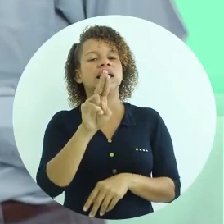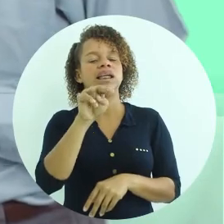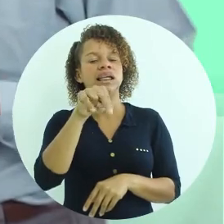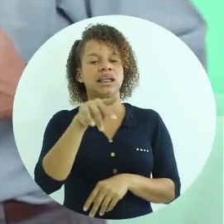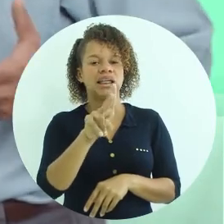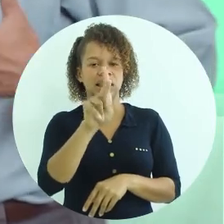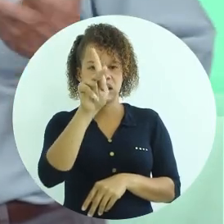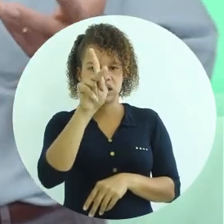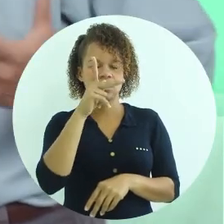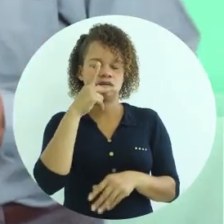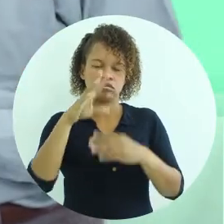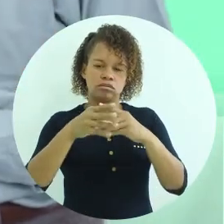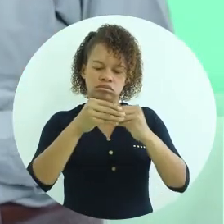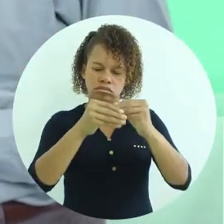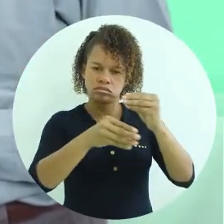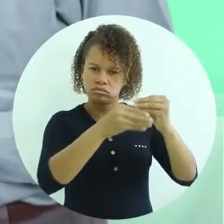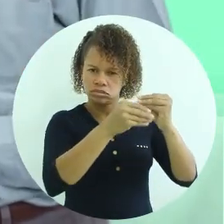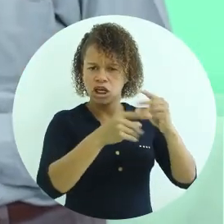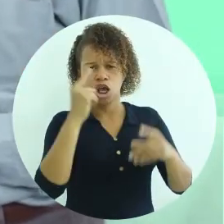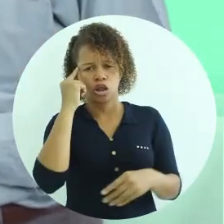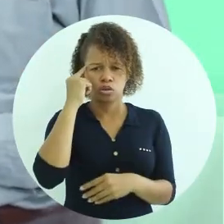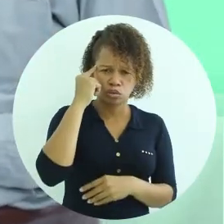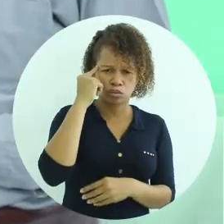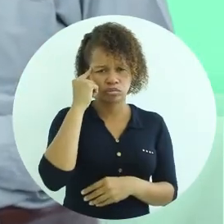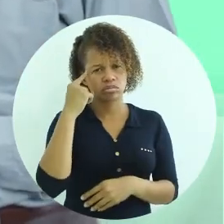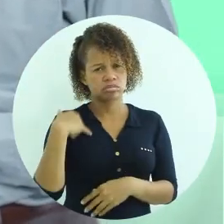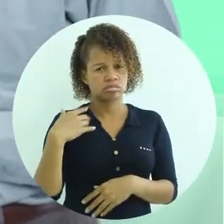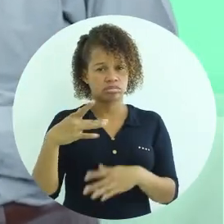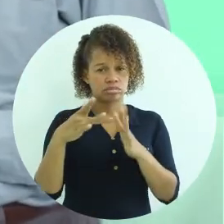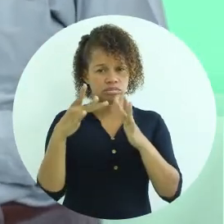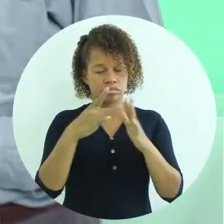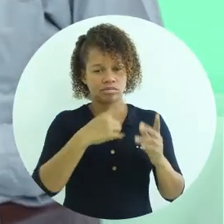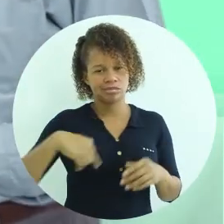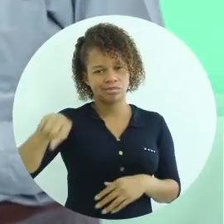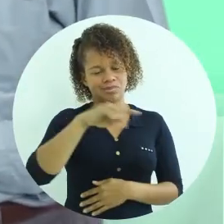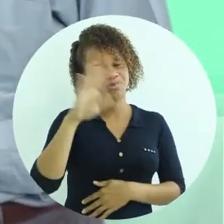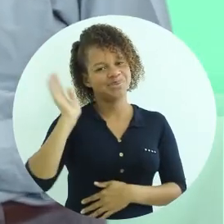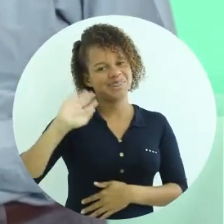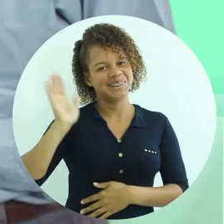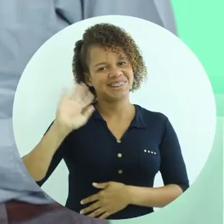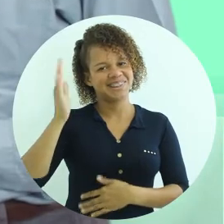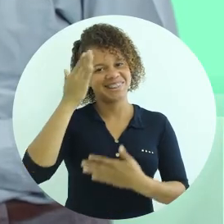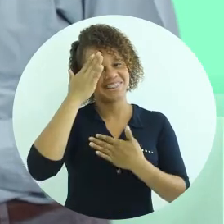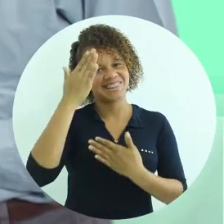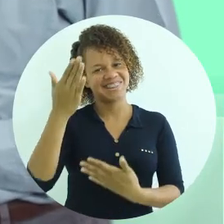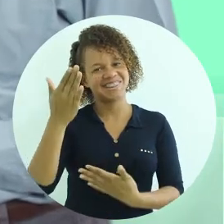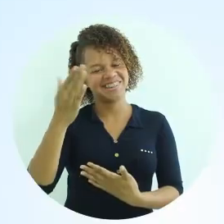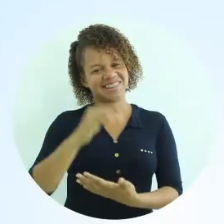complementares. E o que tiver de dúvida é só entrar em contato com a gente. Até a próxima. Obrigado.